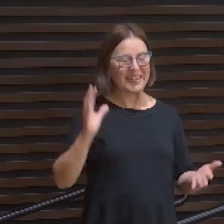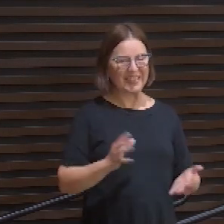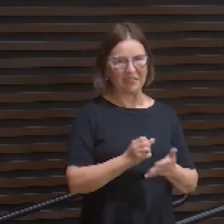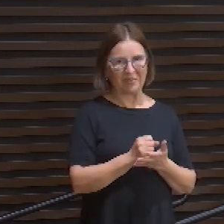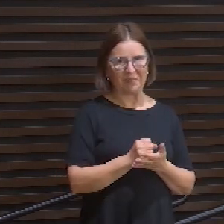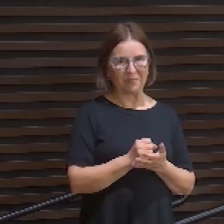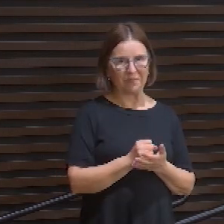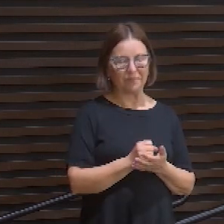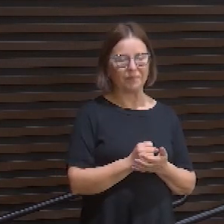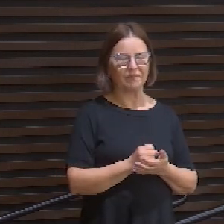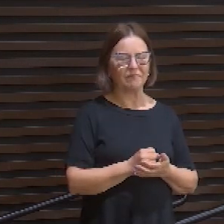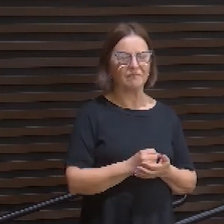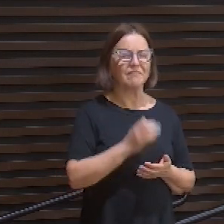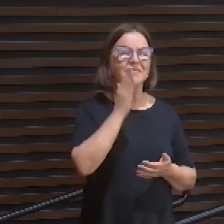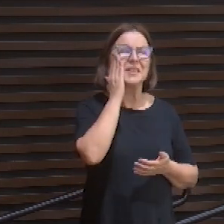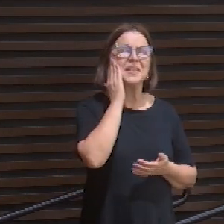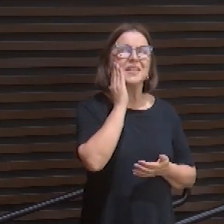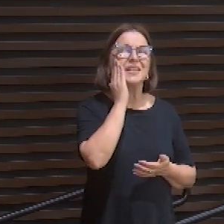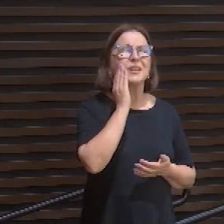Ó querido Pai,